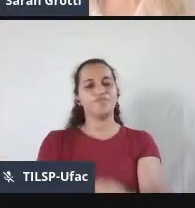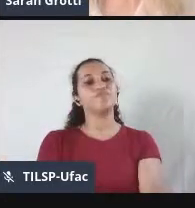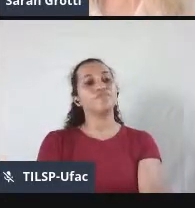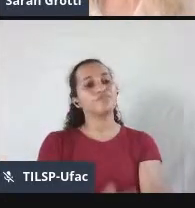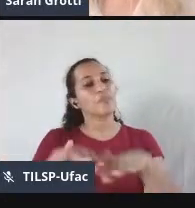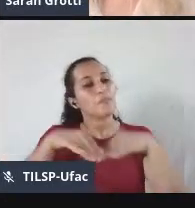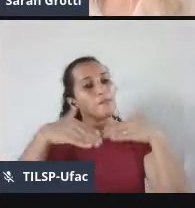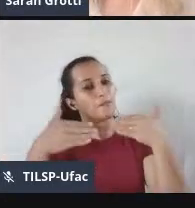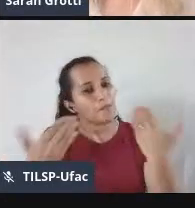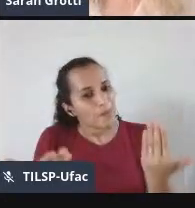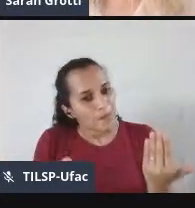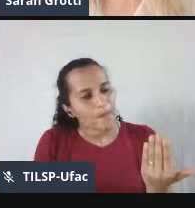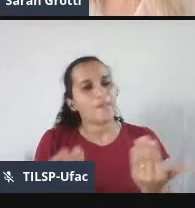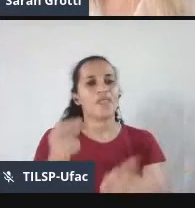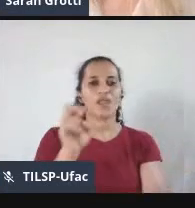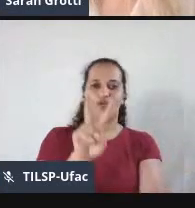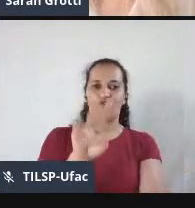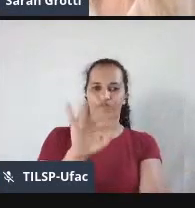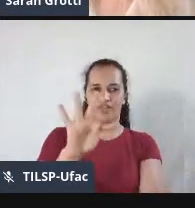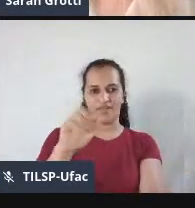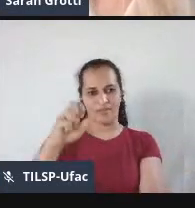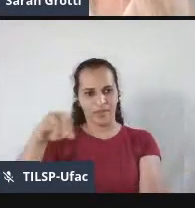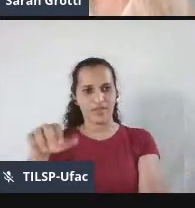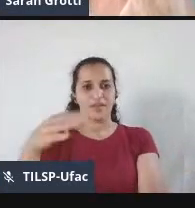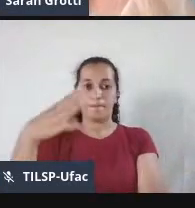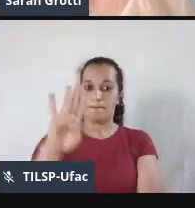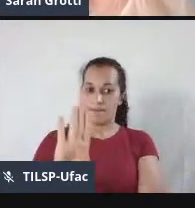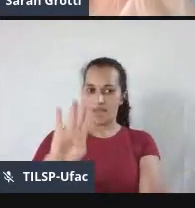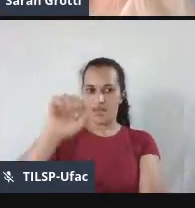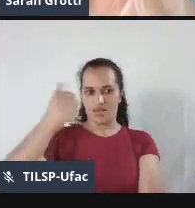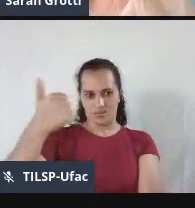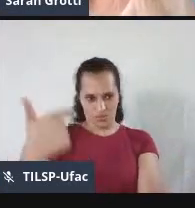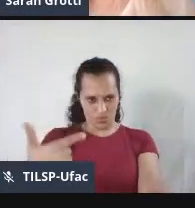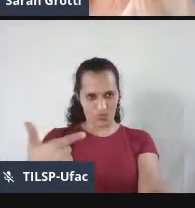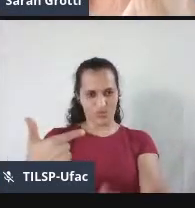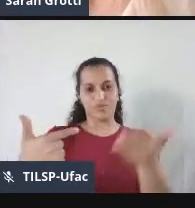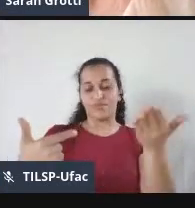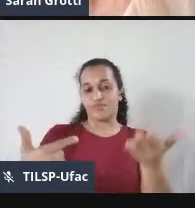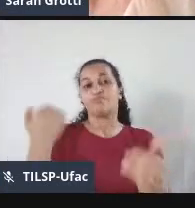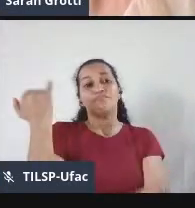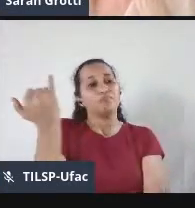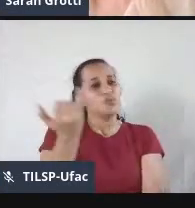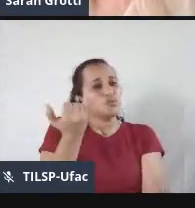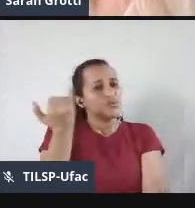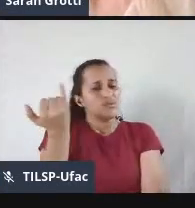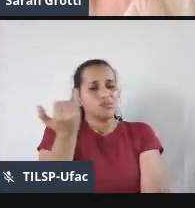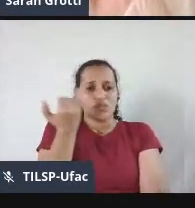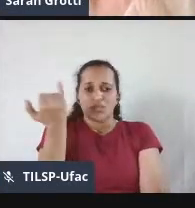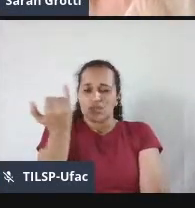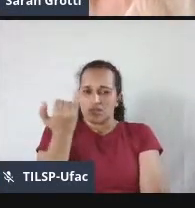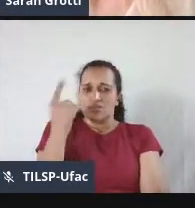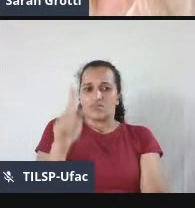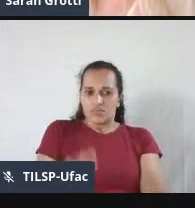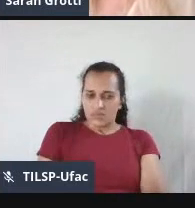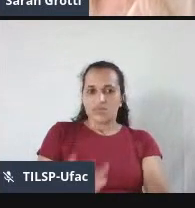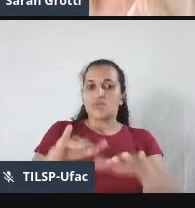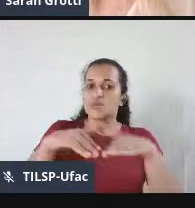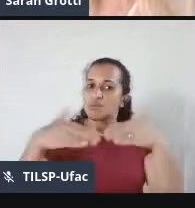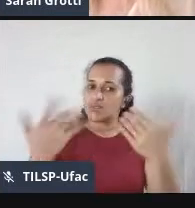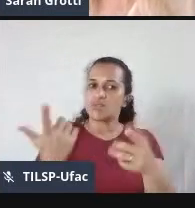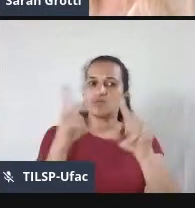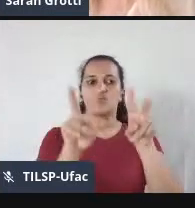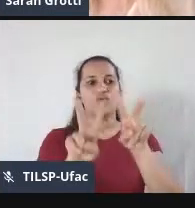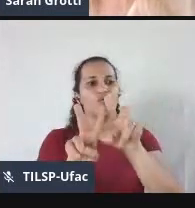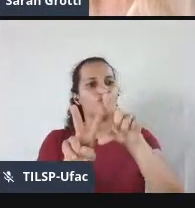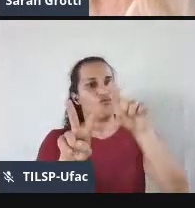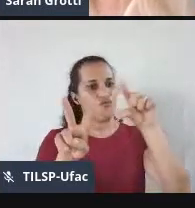Chegamos na vitamina B12, ela é muito importante, é um dos tabus, né, que quando se fala de vegetarianismo, a gente tem que falar